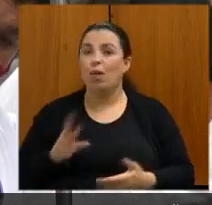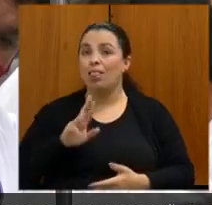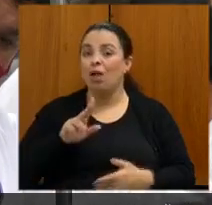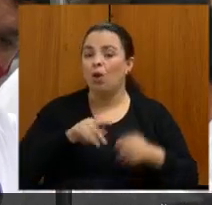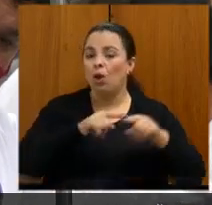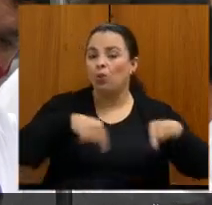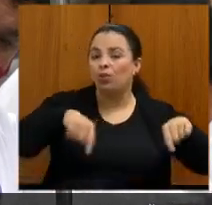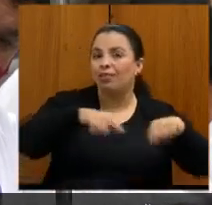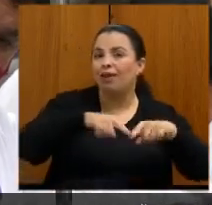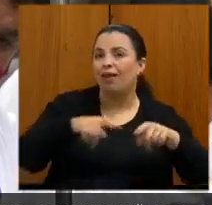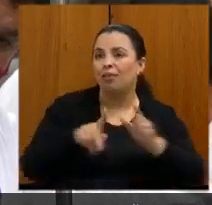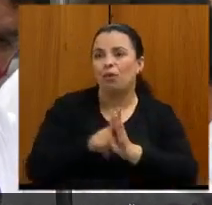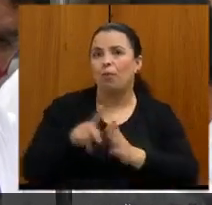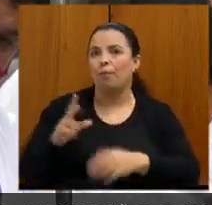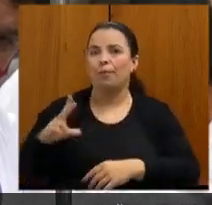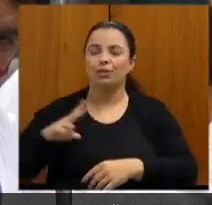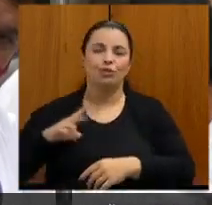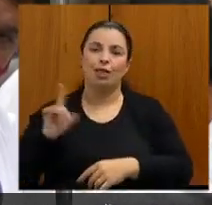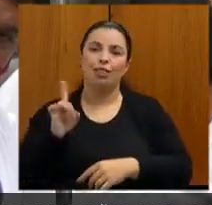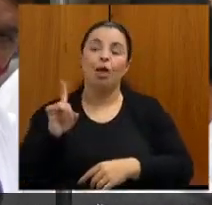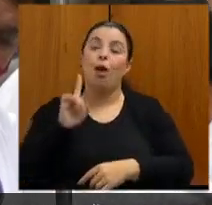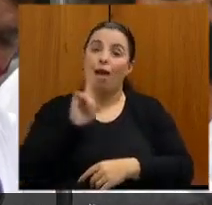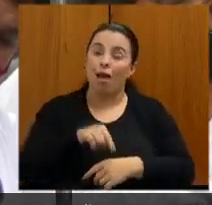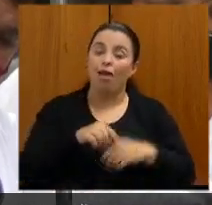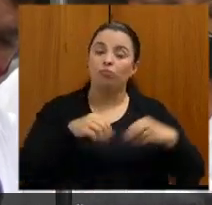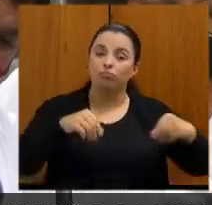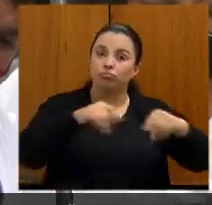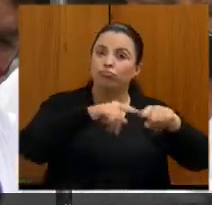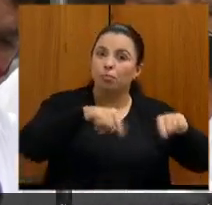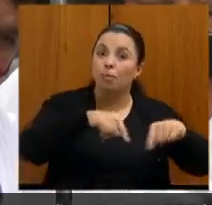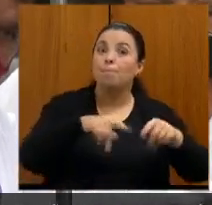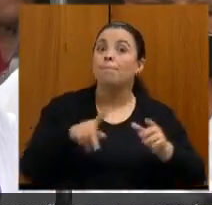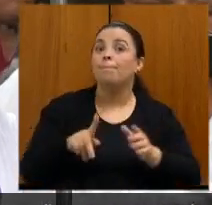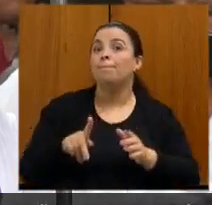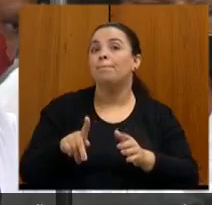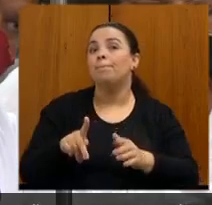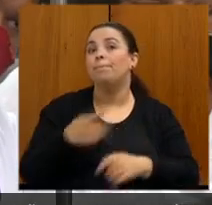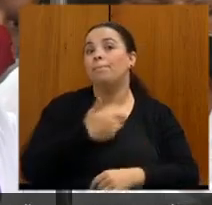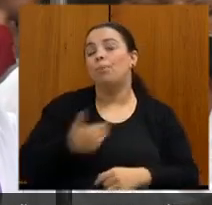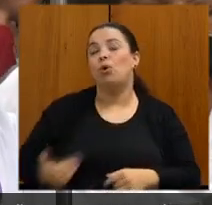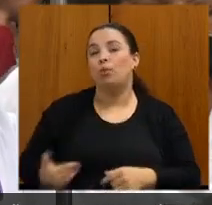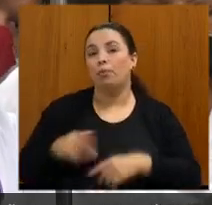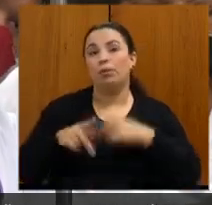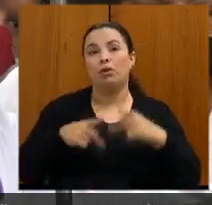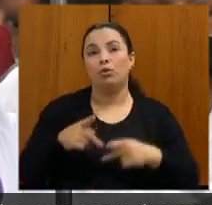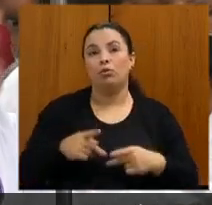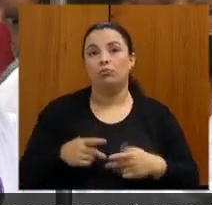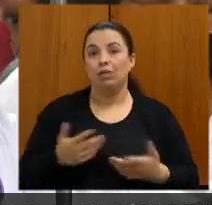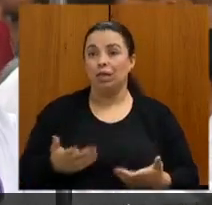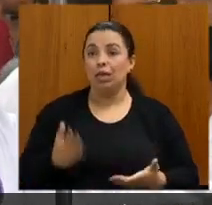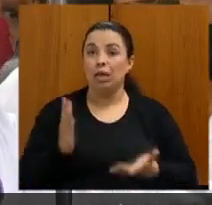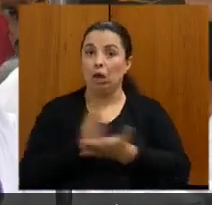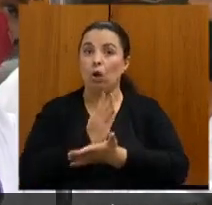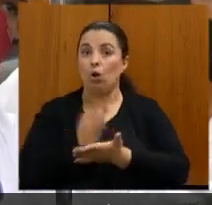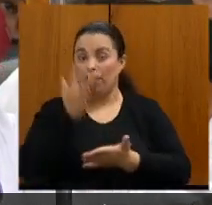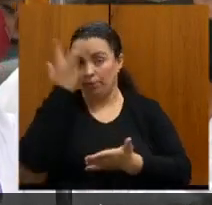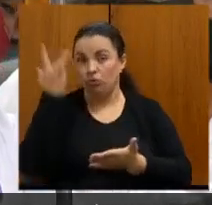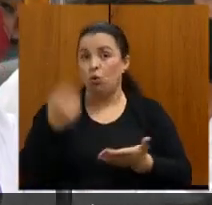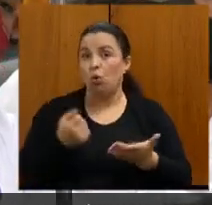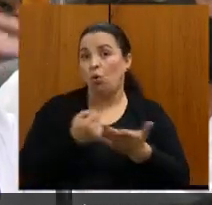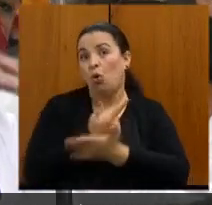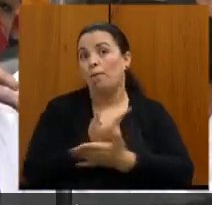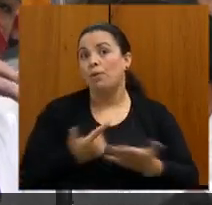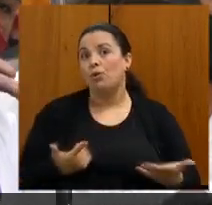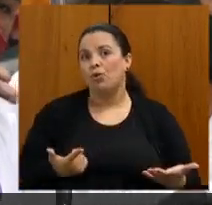que é da Cohab um terreno que é público né eles estão de como que e que foi vendido tem pessoas que compraram um terreno da